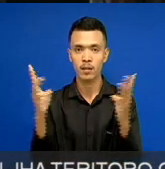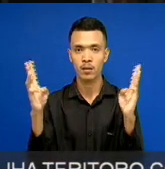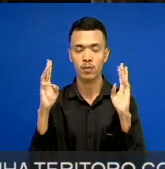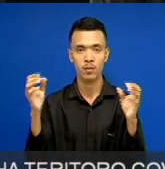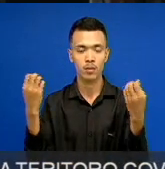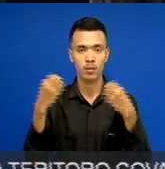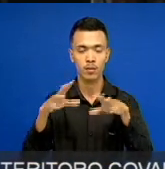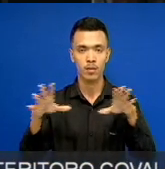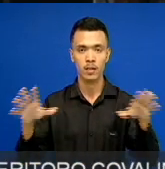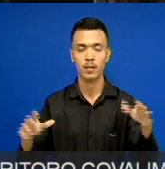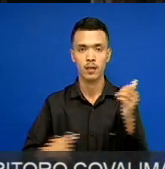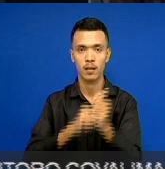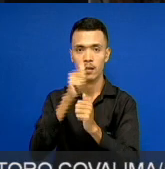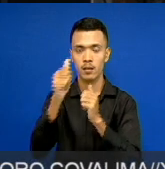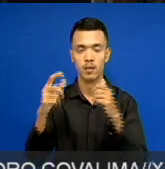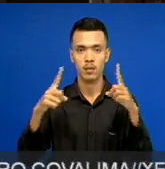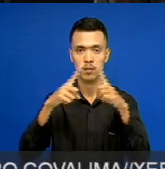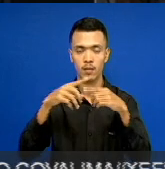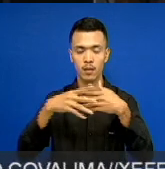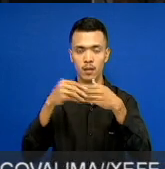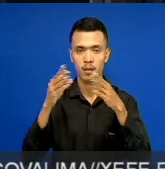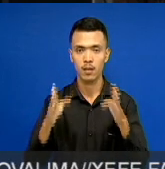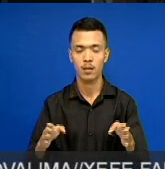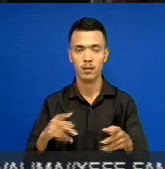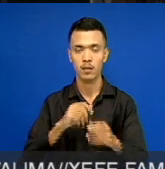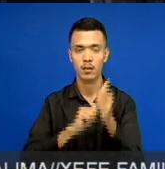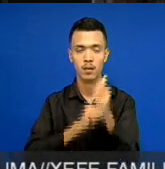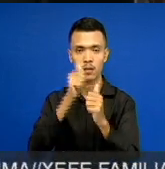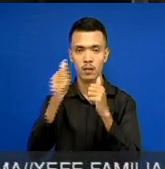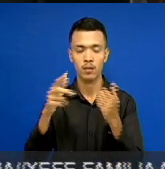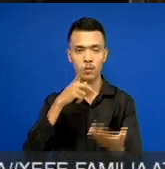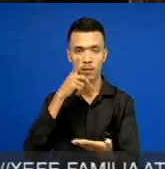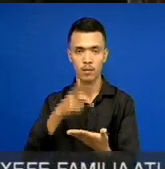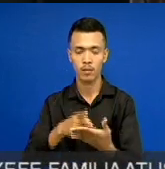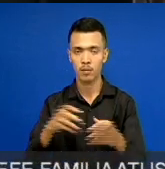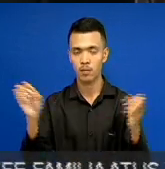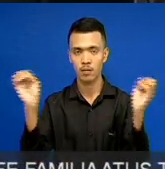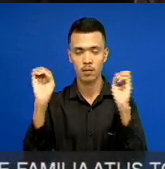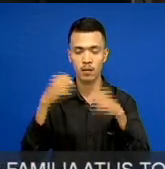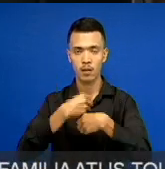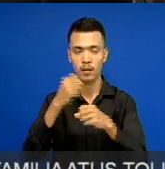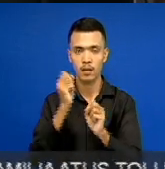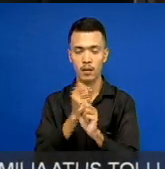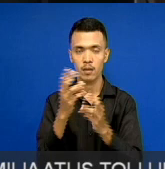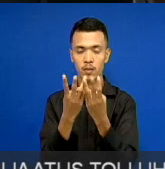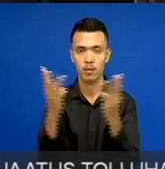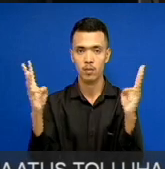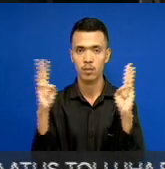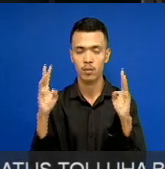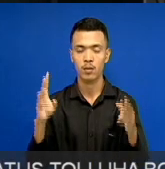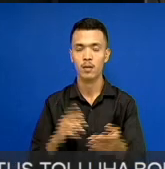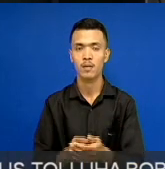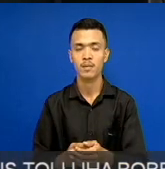hatoba o siram da mi halobe. Propostamos to agora la halo luto na escola ira ne tan cara o mos tama ya ne van, cura